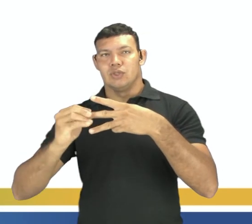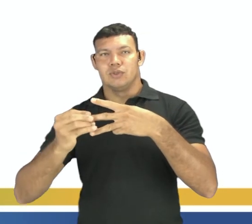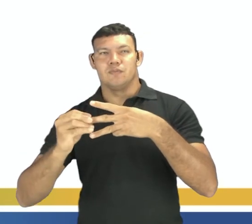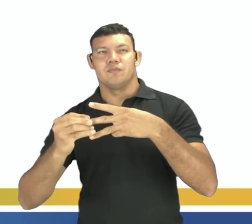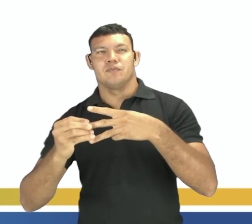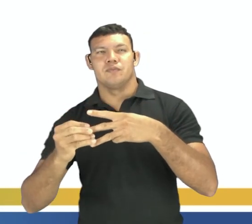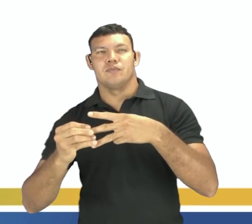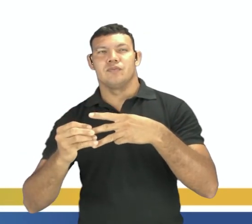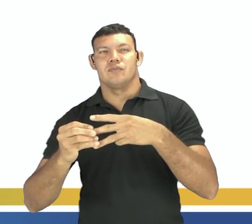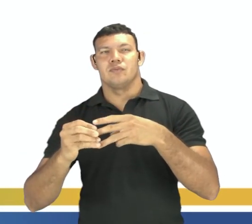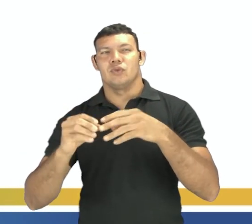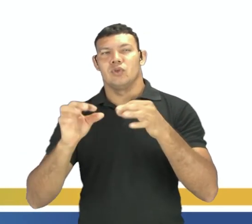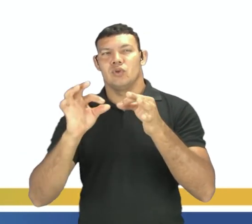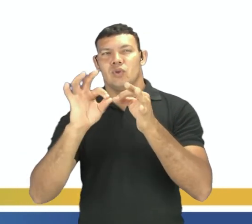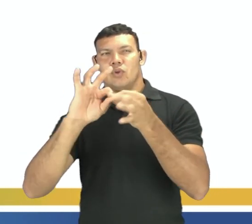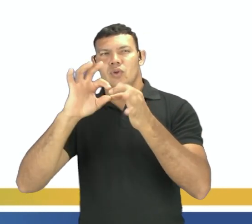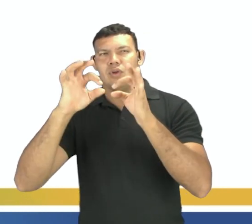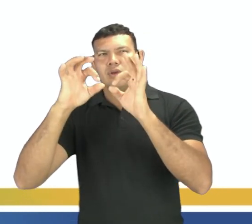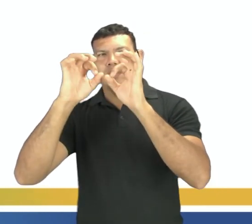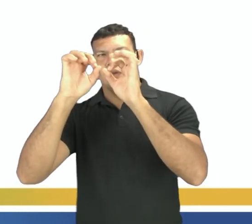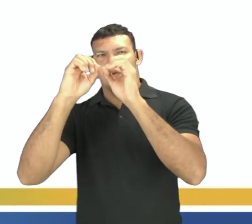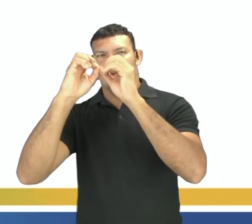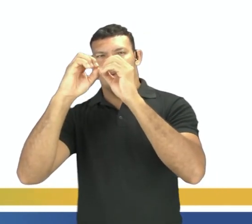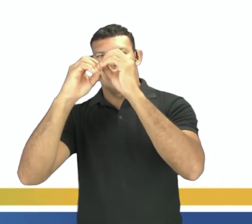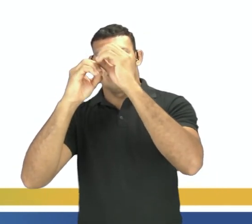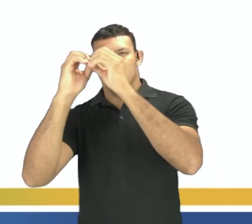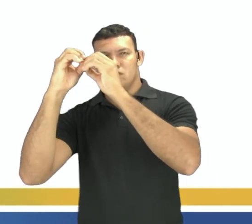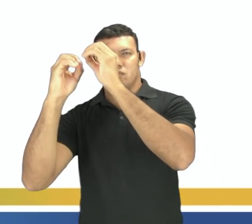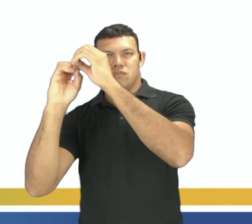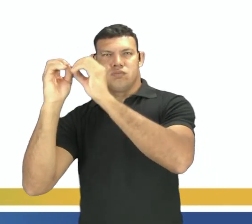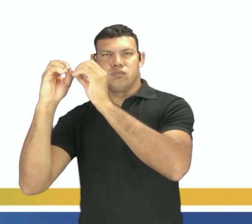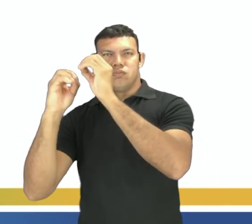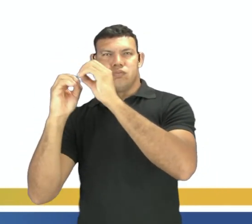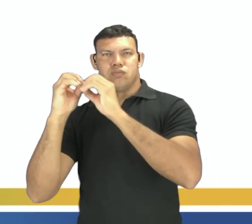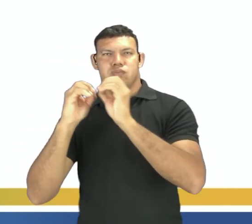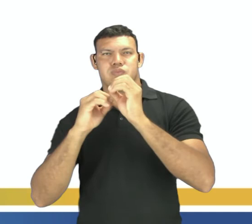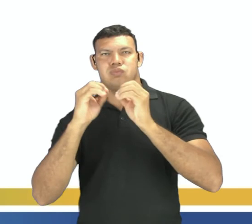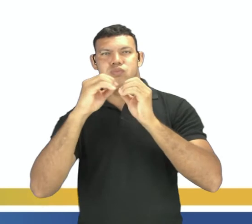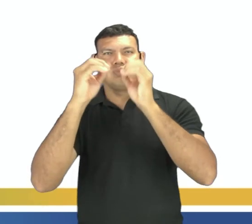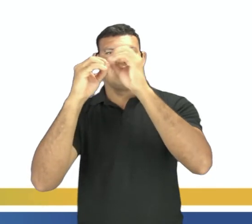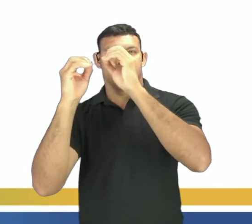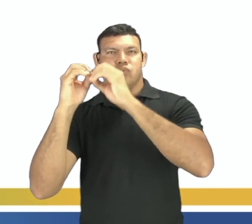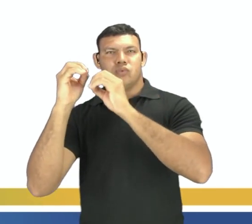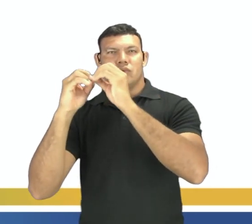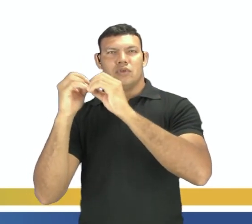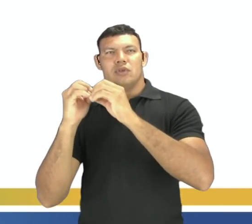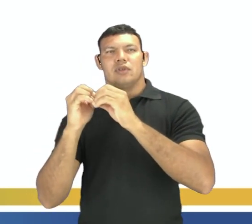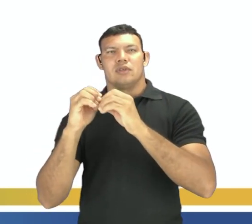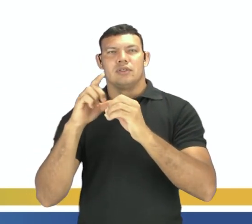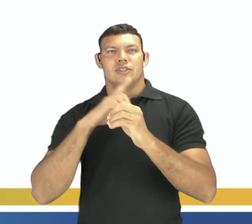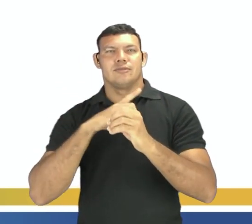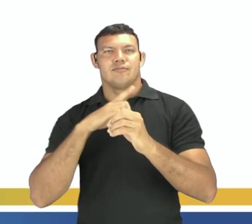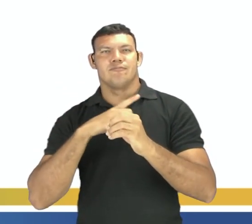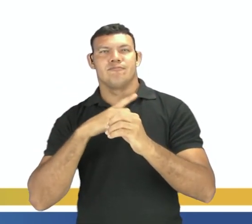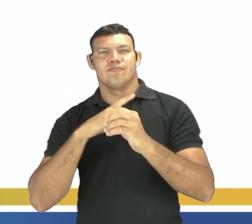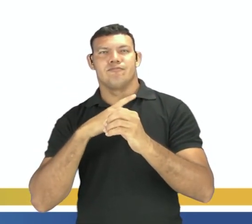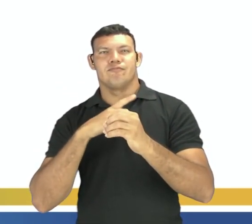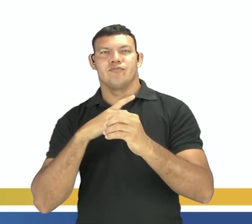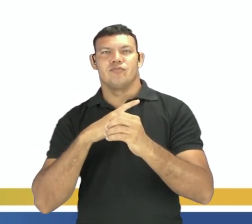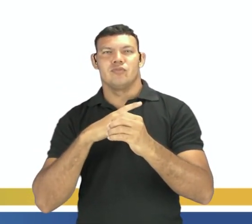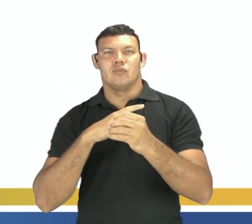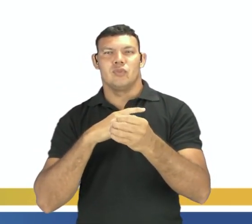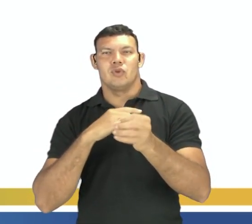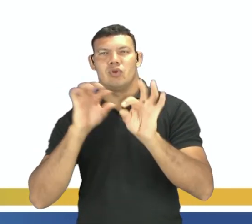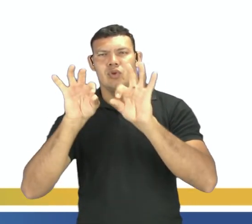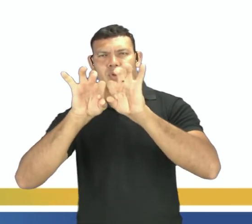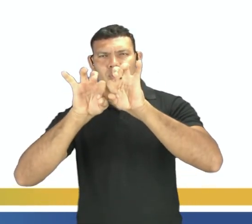de células imersas em material intracelular, matriz de consistência variável. Então, nós vamos